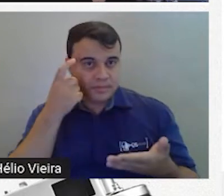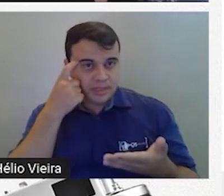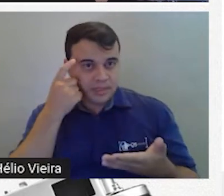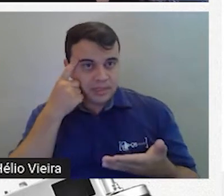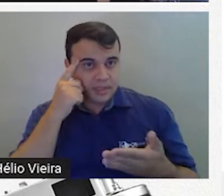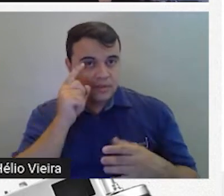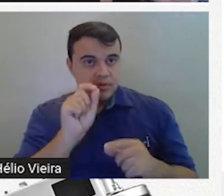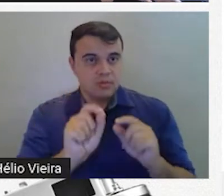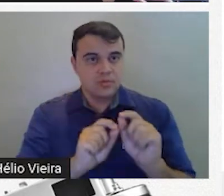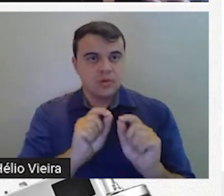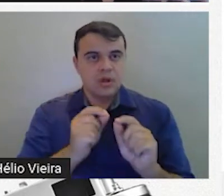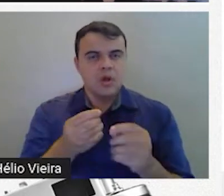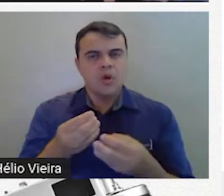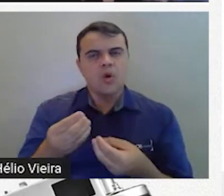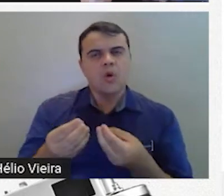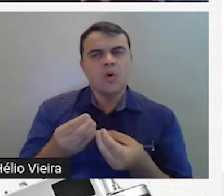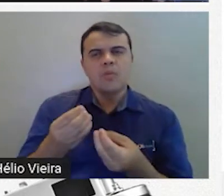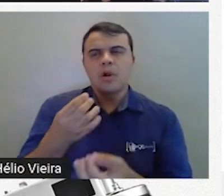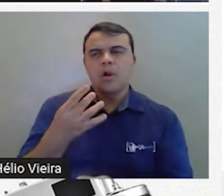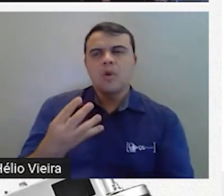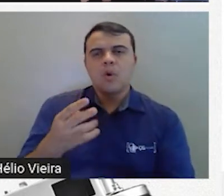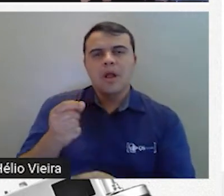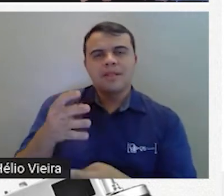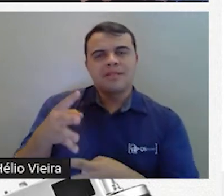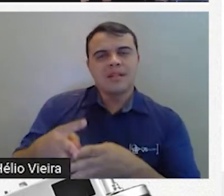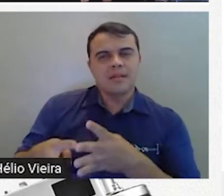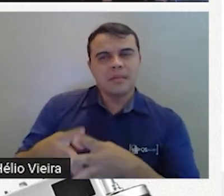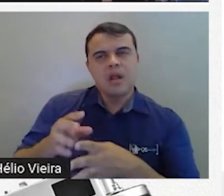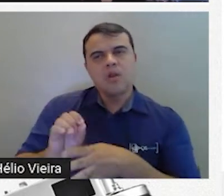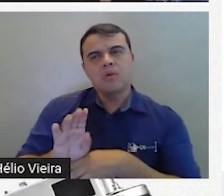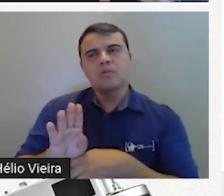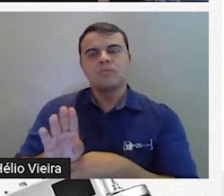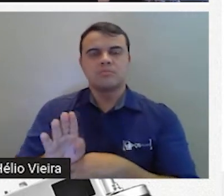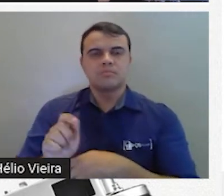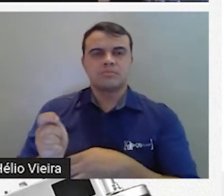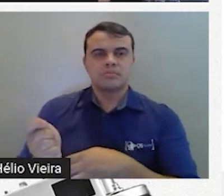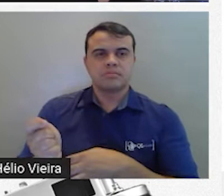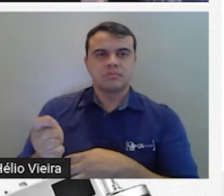também como que a cor interfere, né,